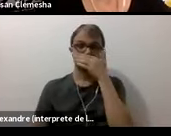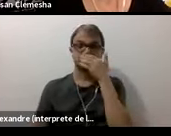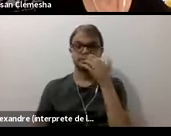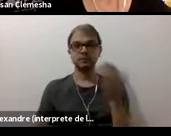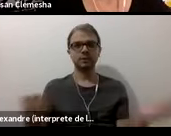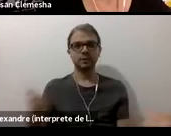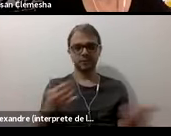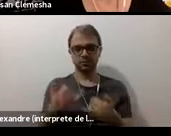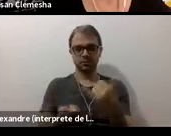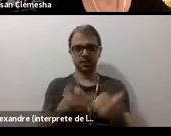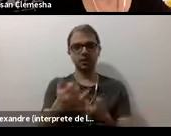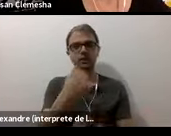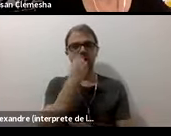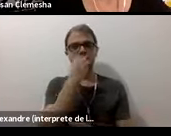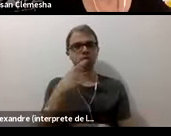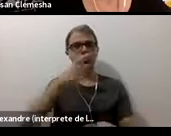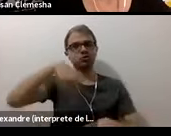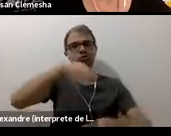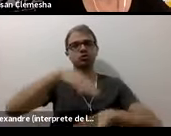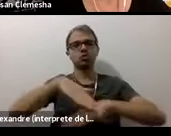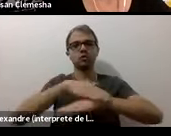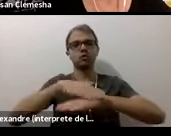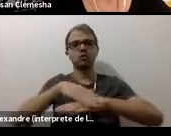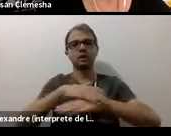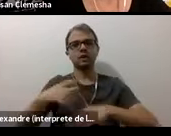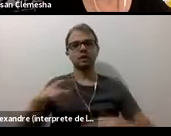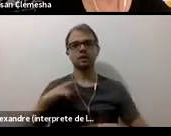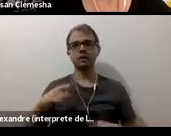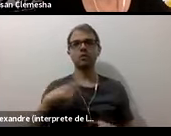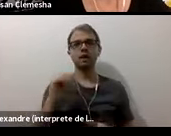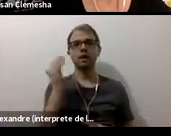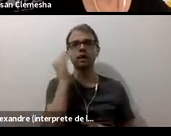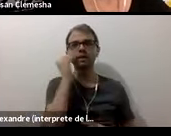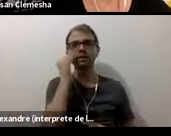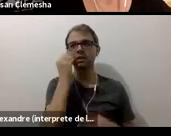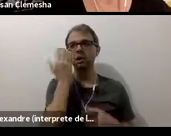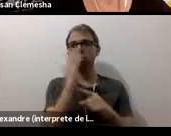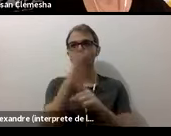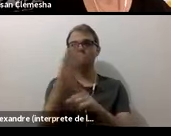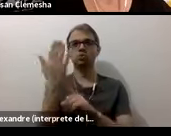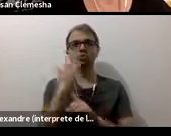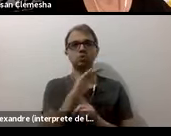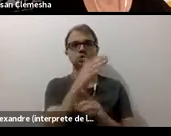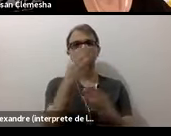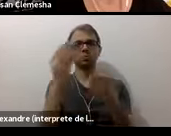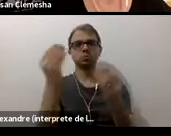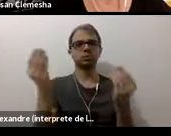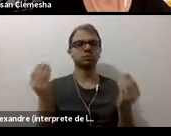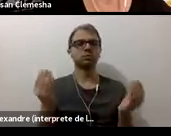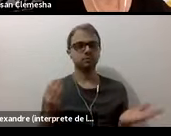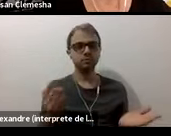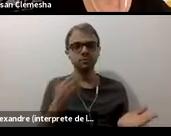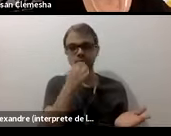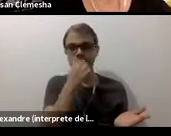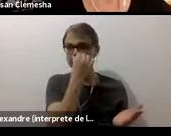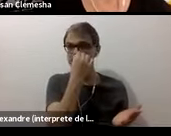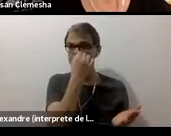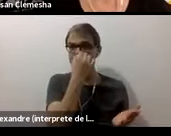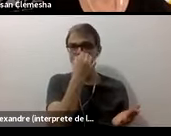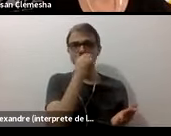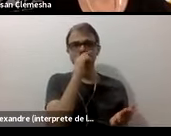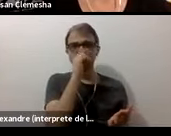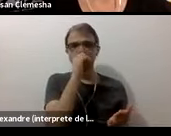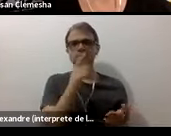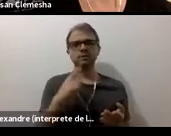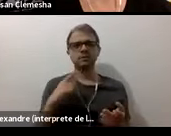sempre a colaboração como foco. Uma das coisas muito fortes que eu acho que a gente percebe aqui é que, apesar das diferenças,